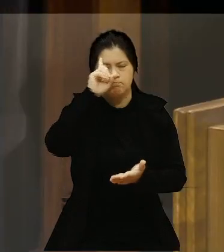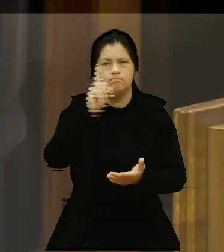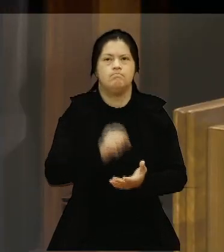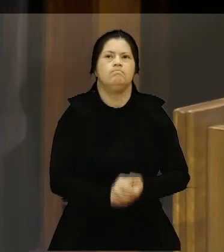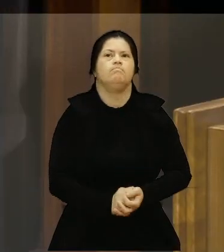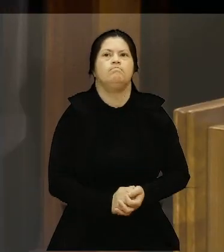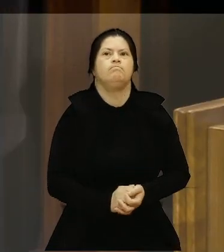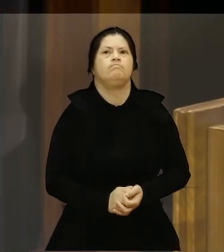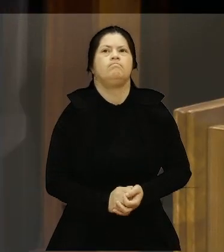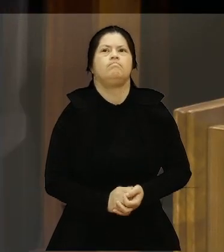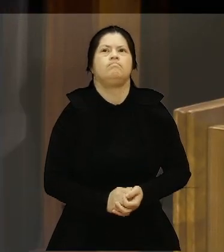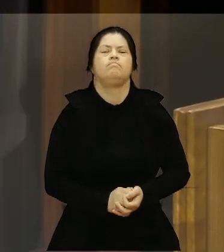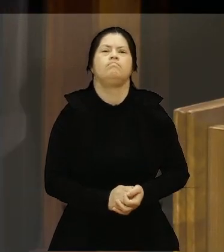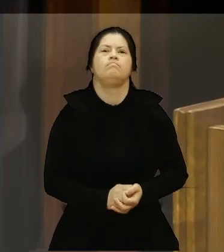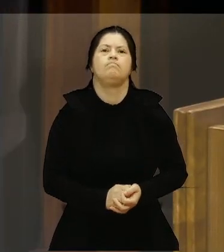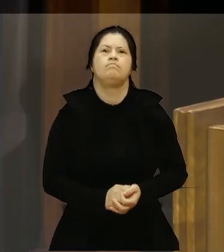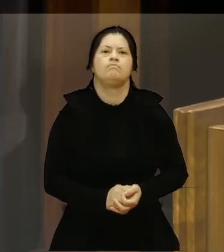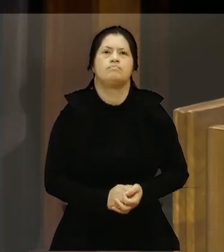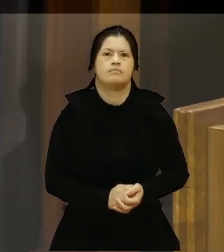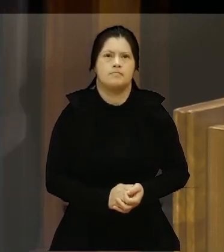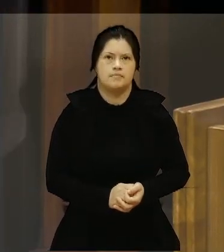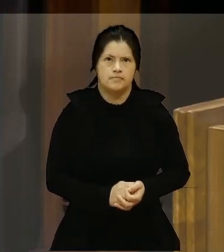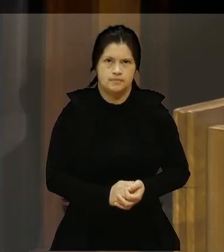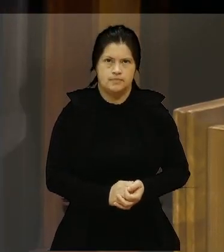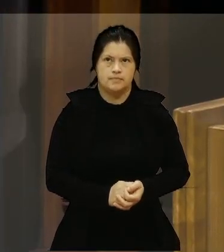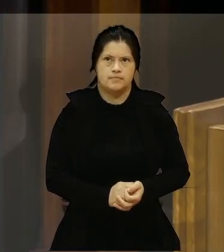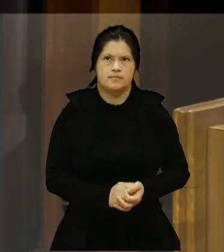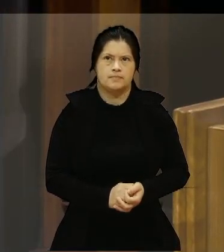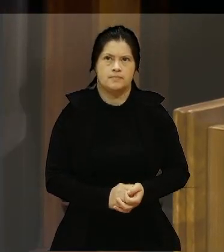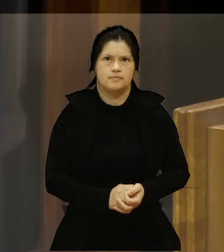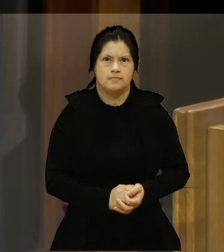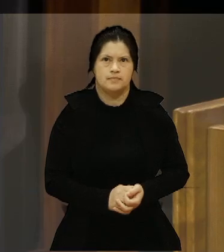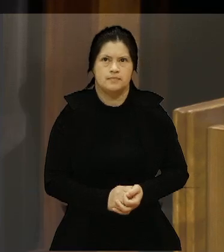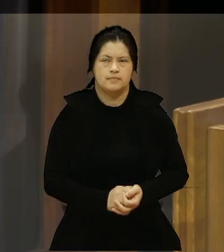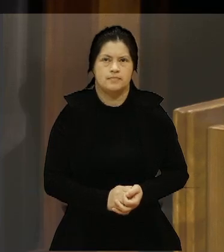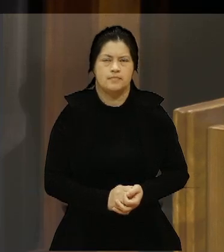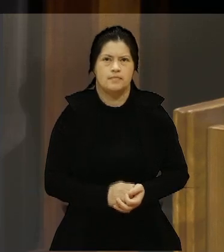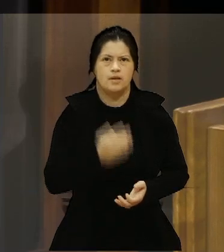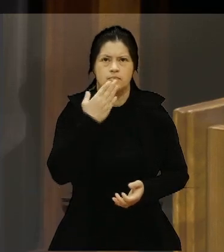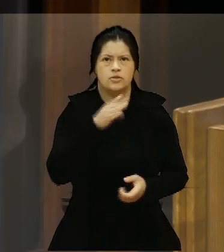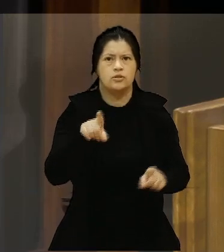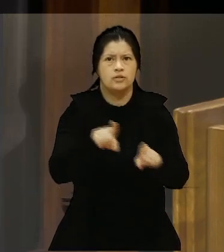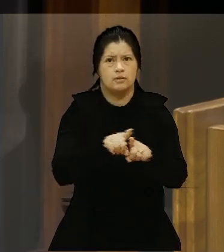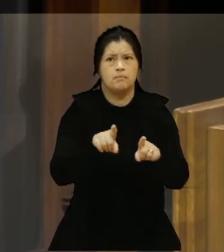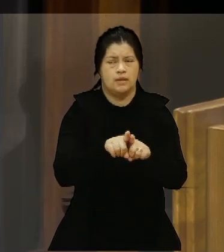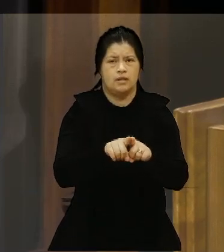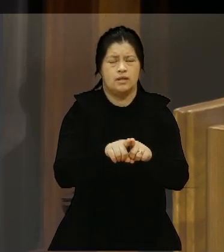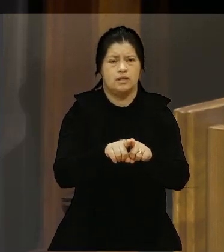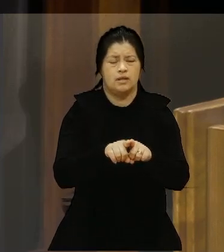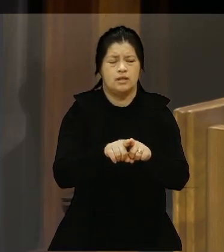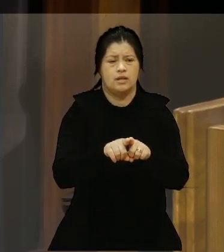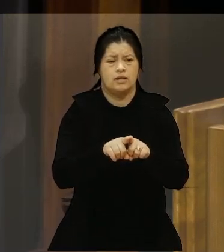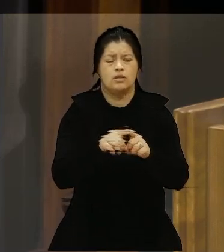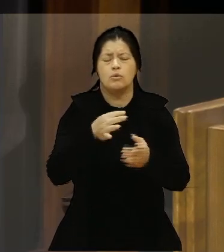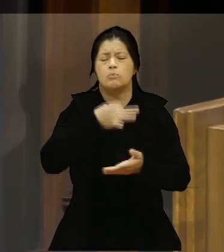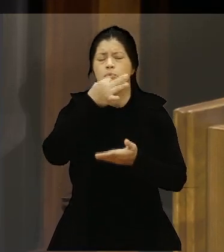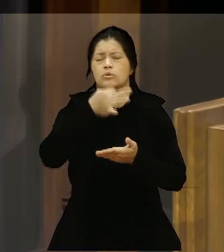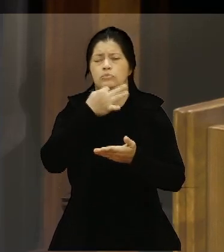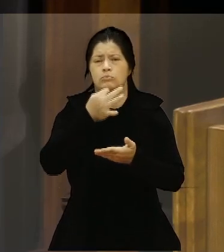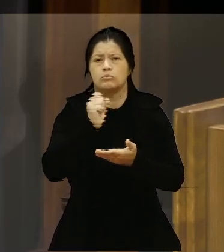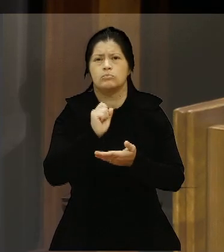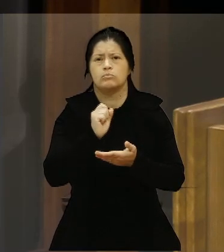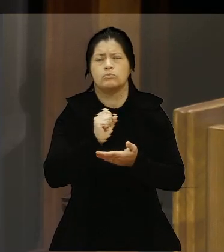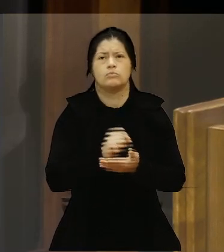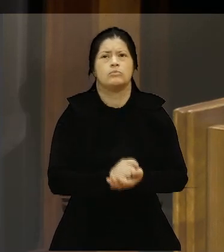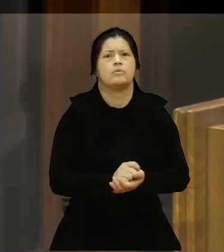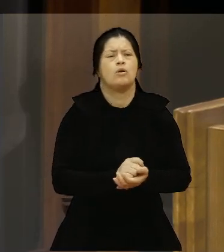primeiro, acho que foi o vereador Eloy. Vereador Pedro, cumprimentos. Pedi mais uma parte, mas no sentido de fazer uma sugestão. O governo do